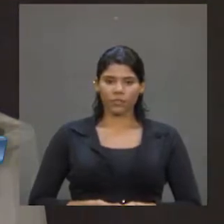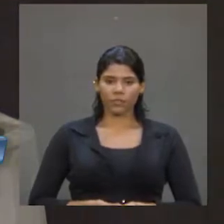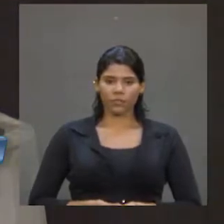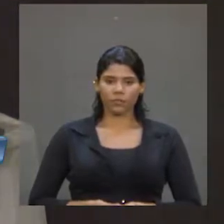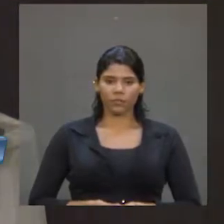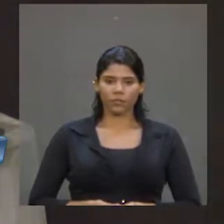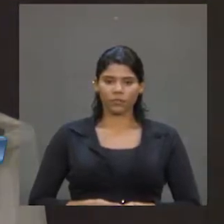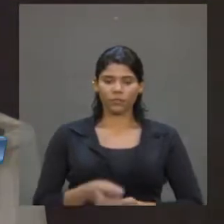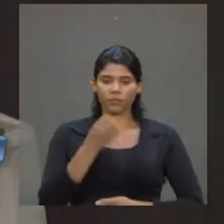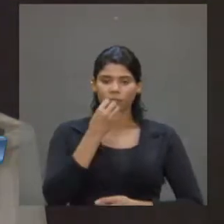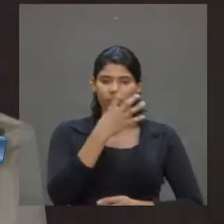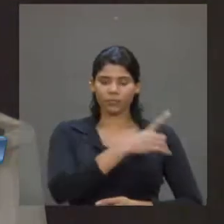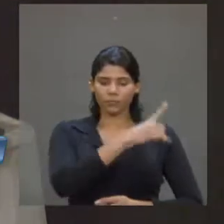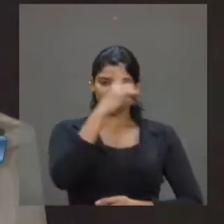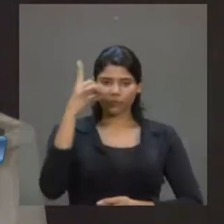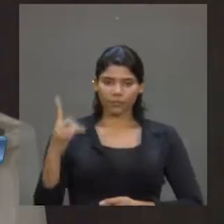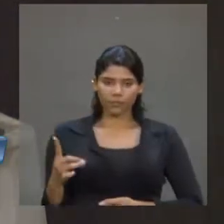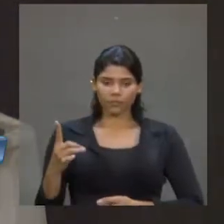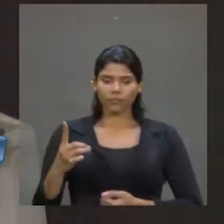Bom dia.